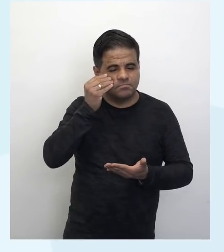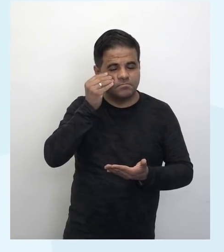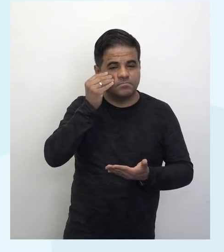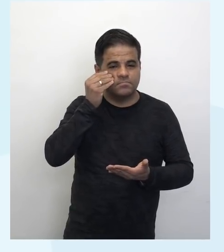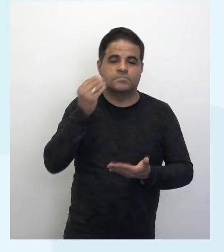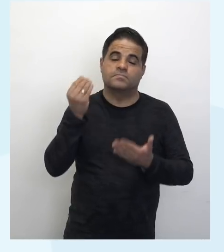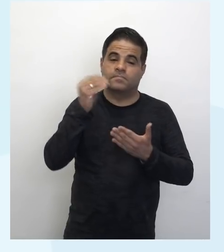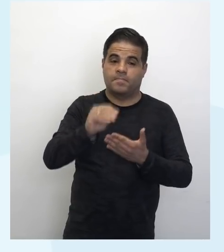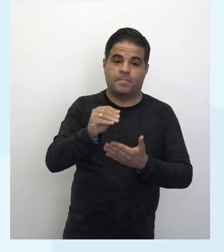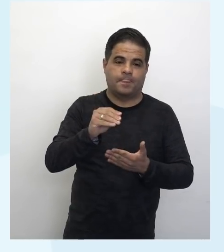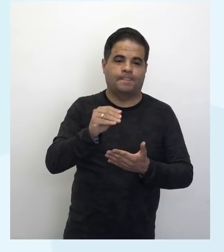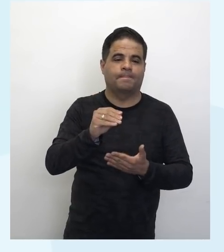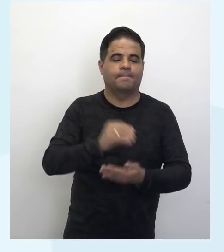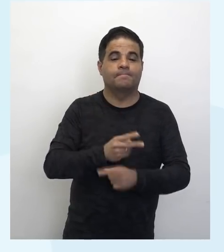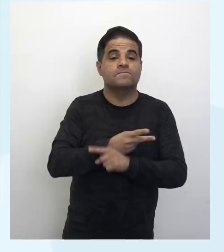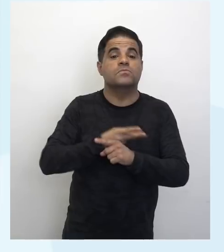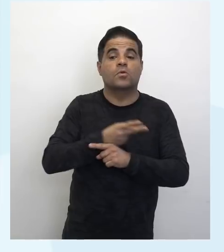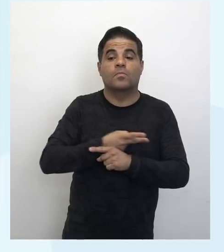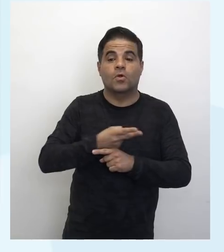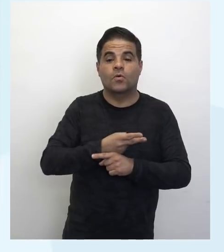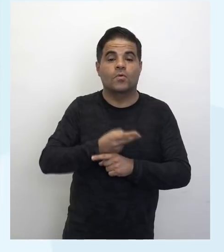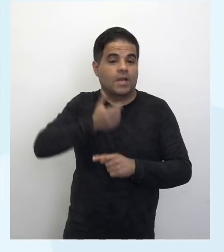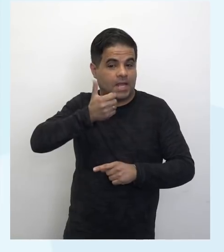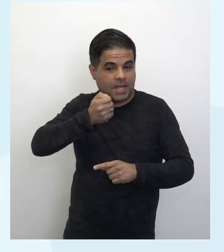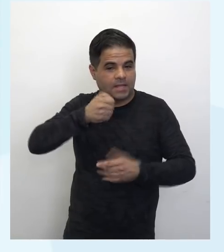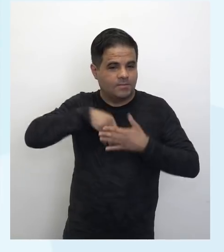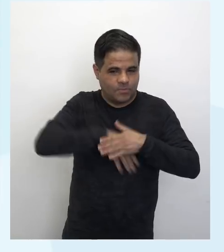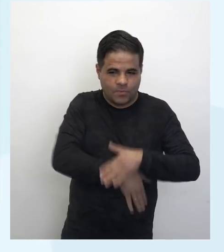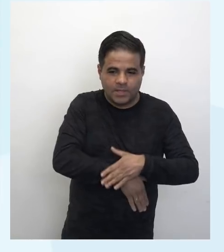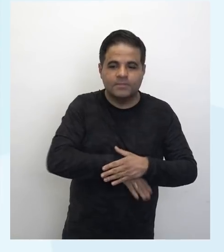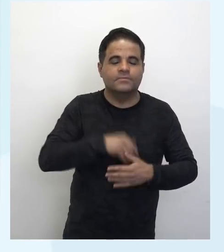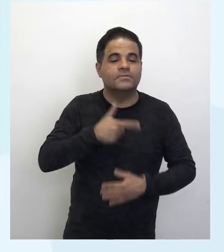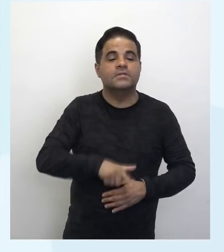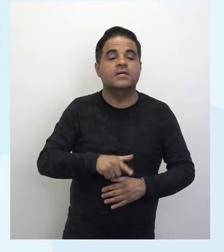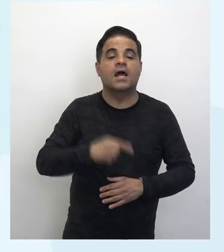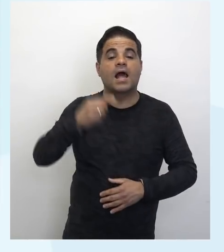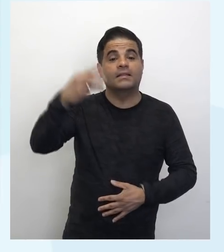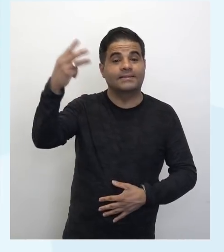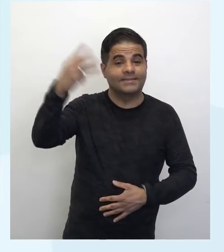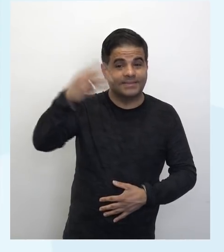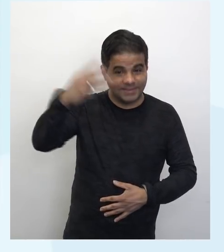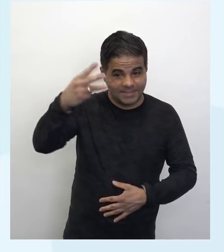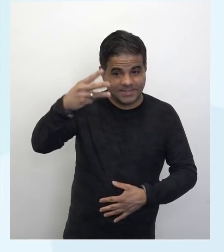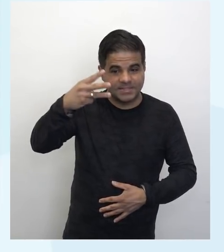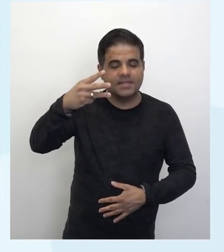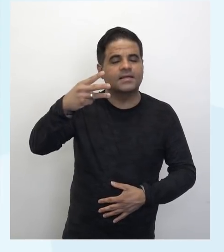botou em cima do Eu botei no bolso, eu sempre boto no bolso. Eu esqueço. Agora tem a terceira.